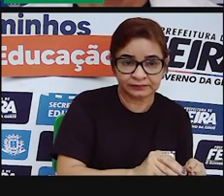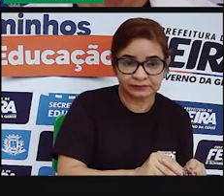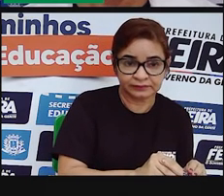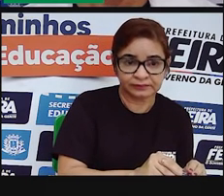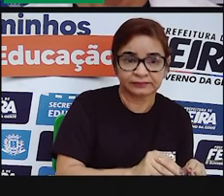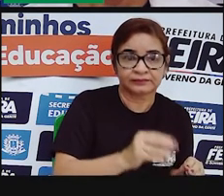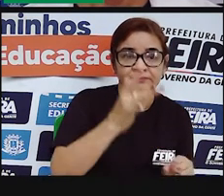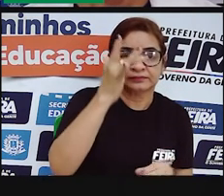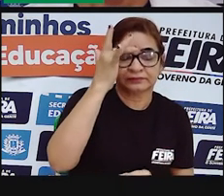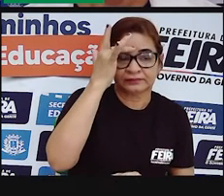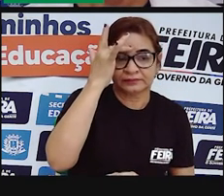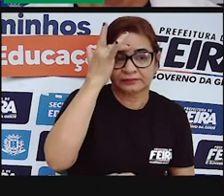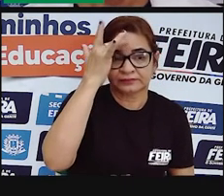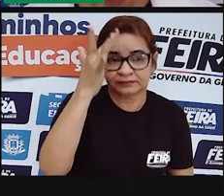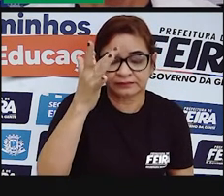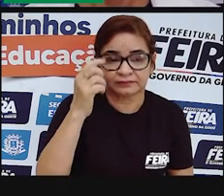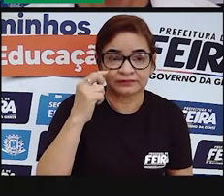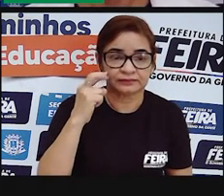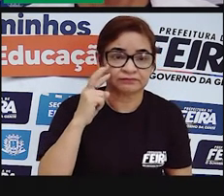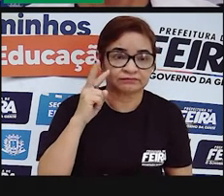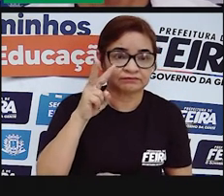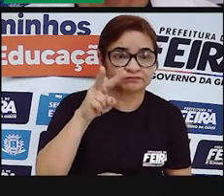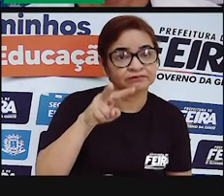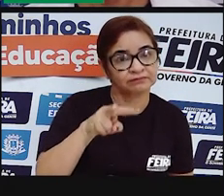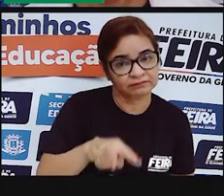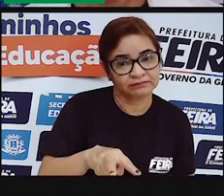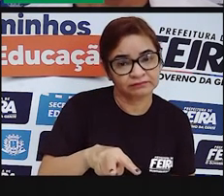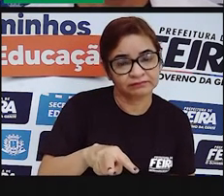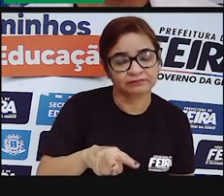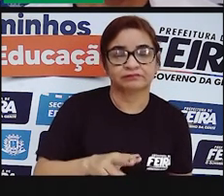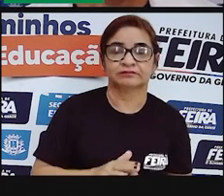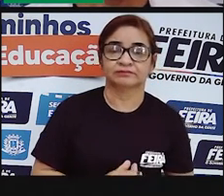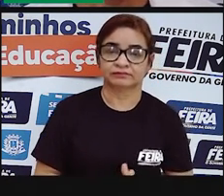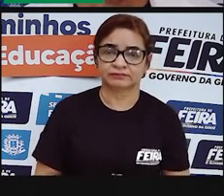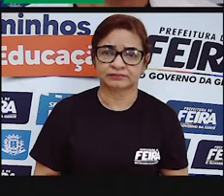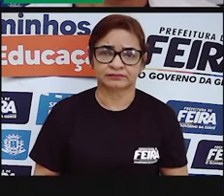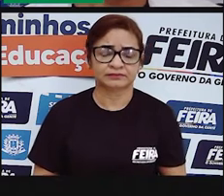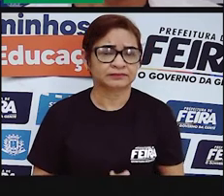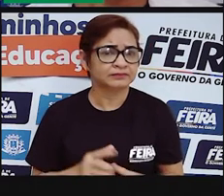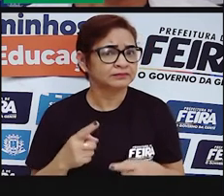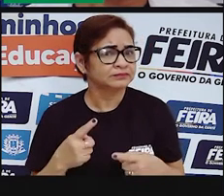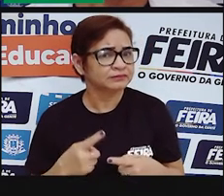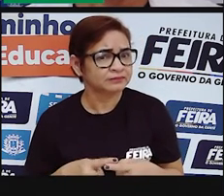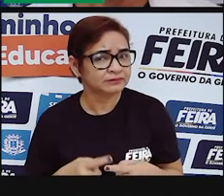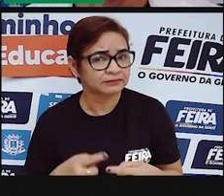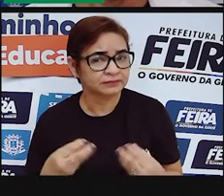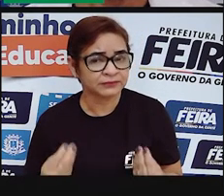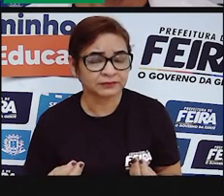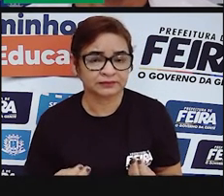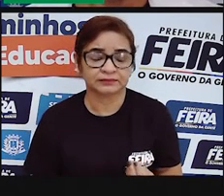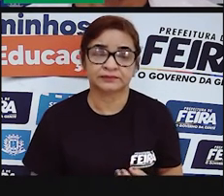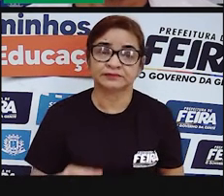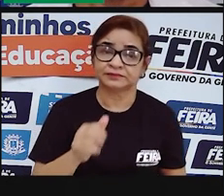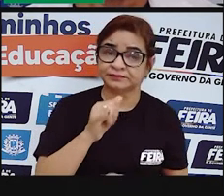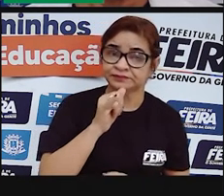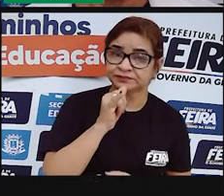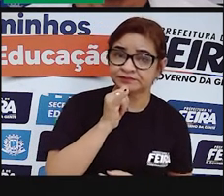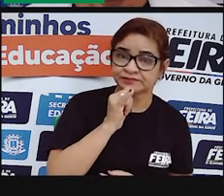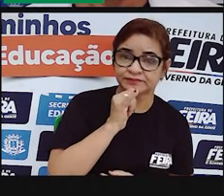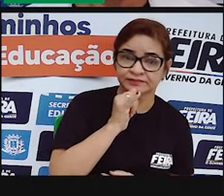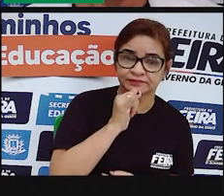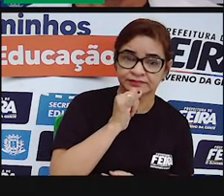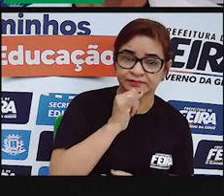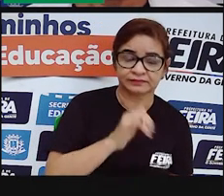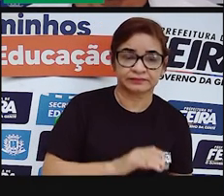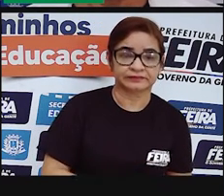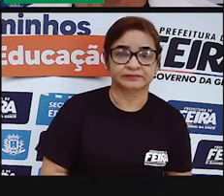elipse. Nomezinho complicado, né? Mas, pequeno e complicado, mas que faça entendimento também. O que é a elipse? É